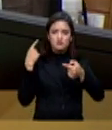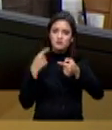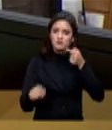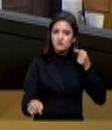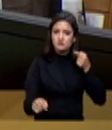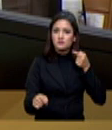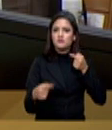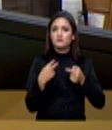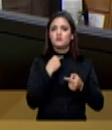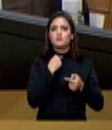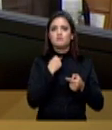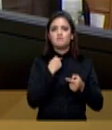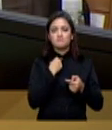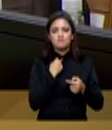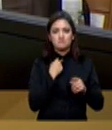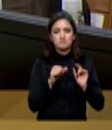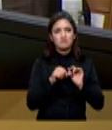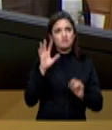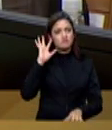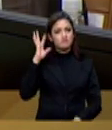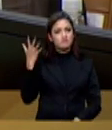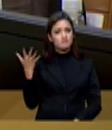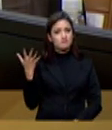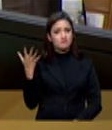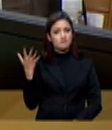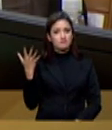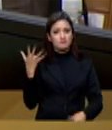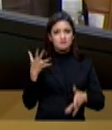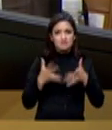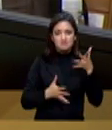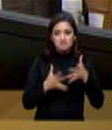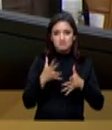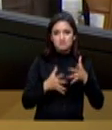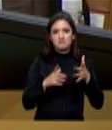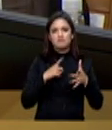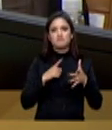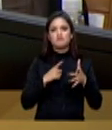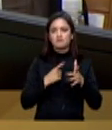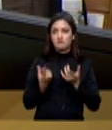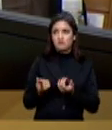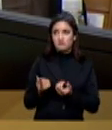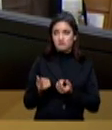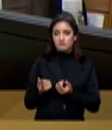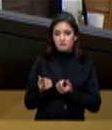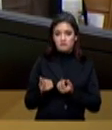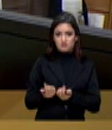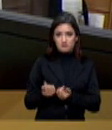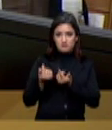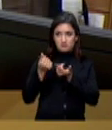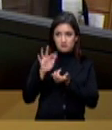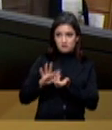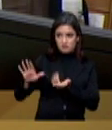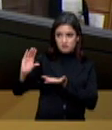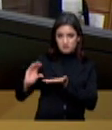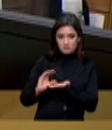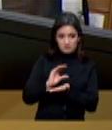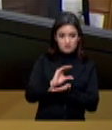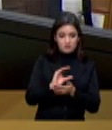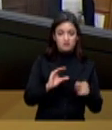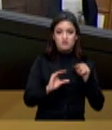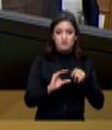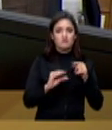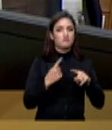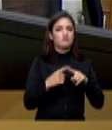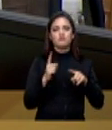interpretação que impossibilite acesso aos recursos federais pela não observância